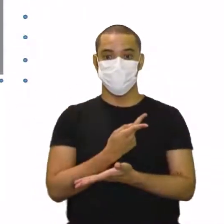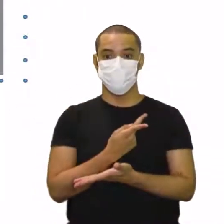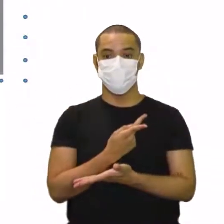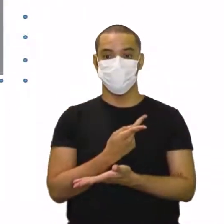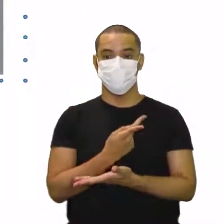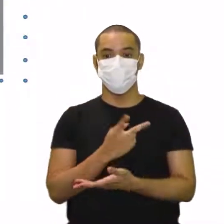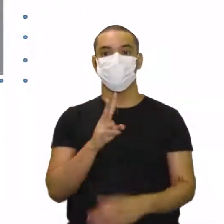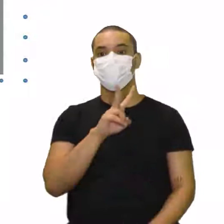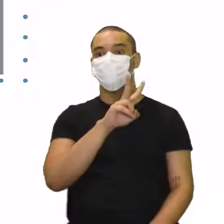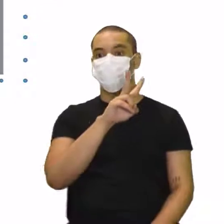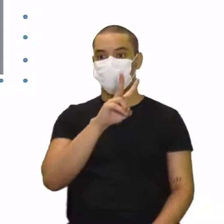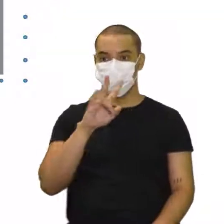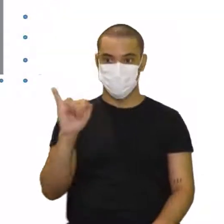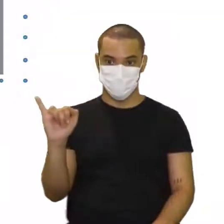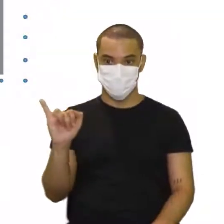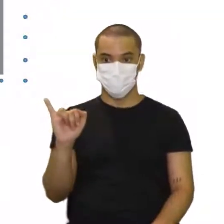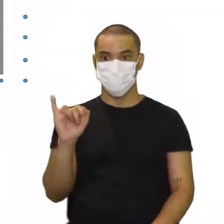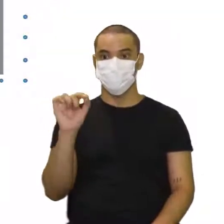Vai